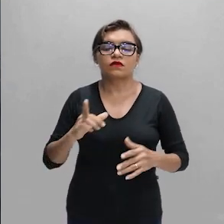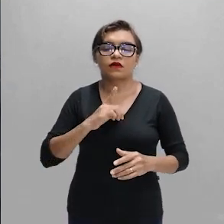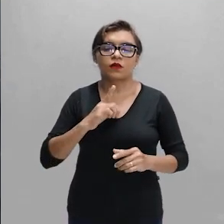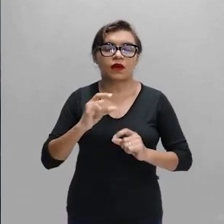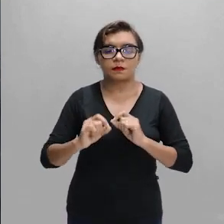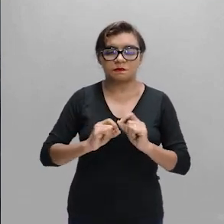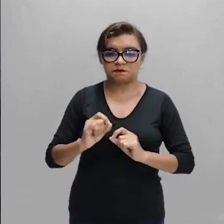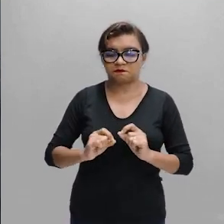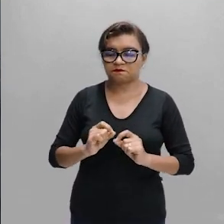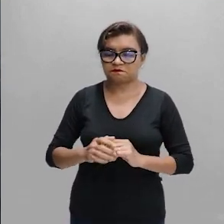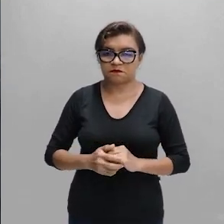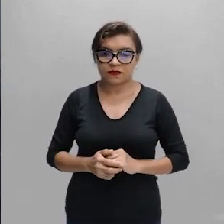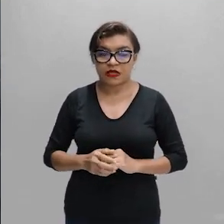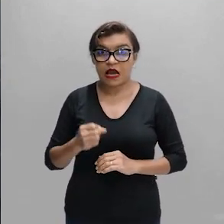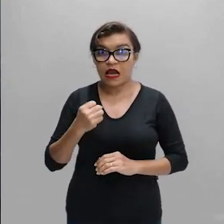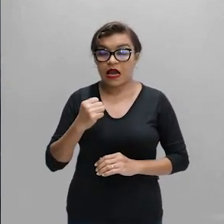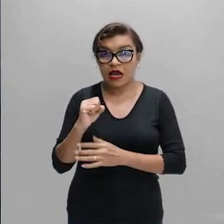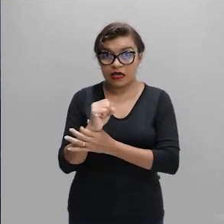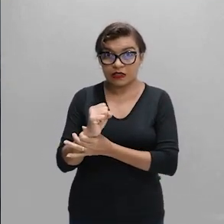também é muito grande.